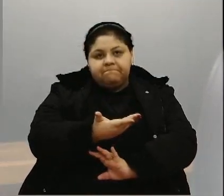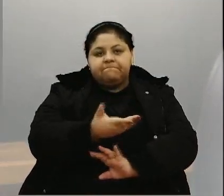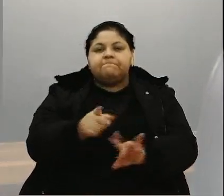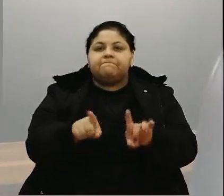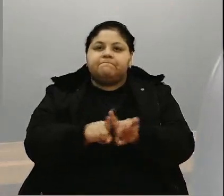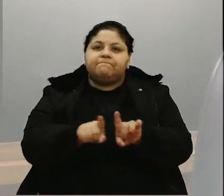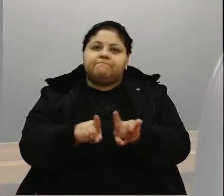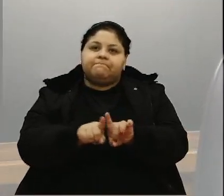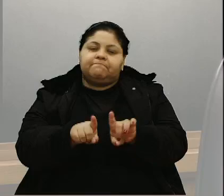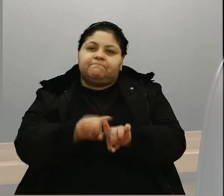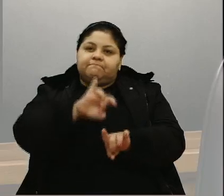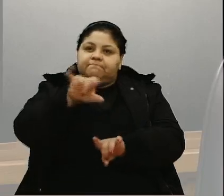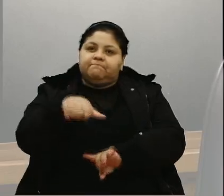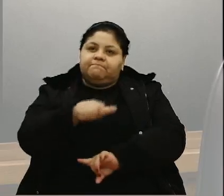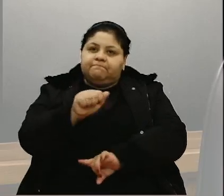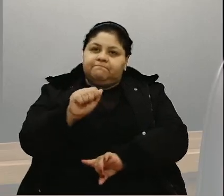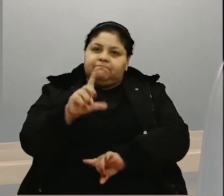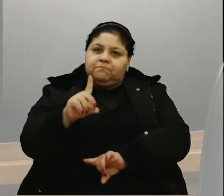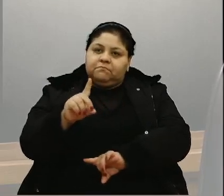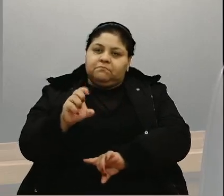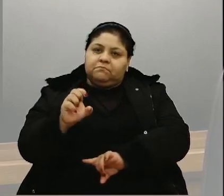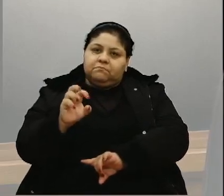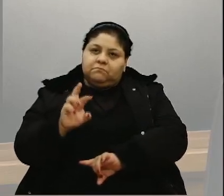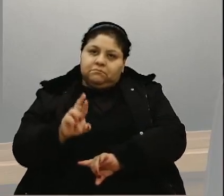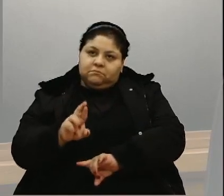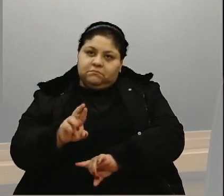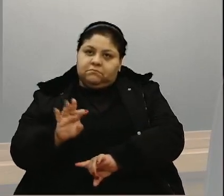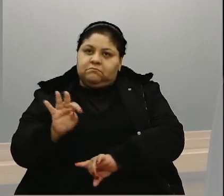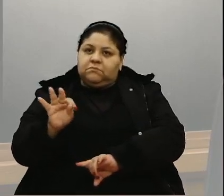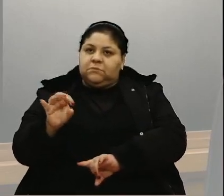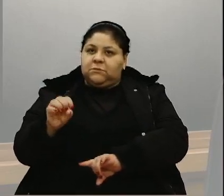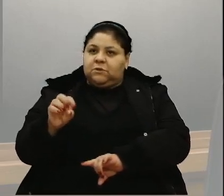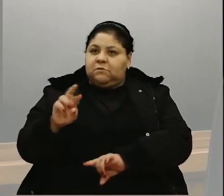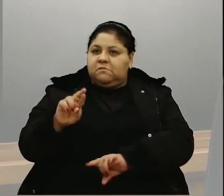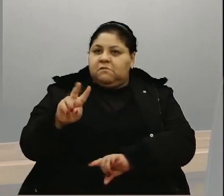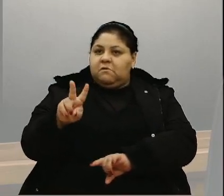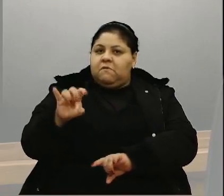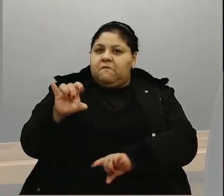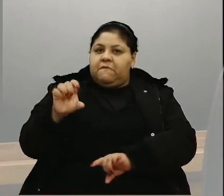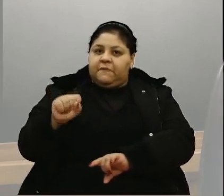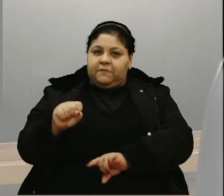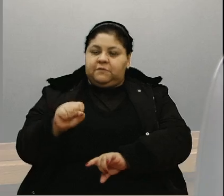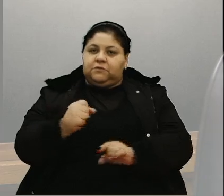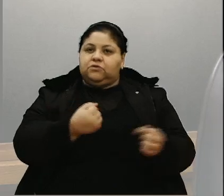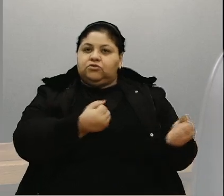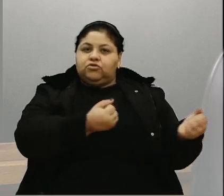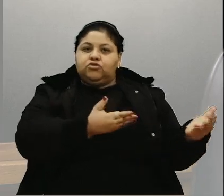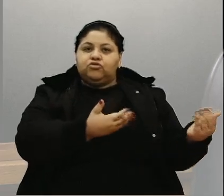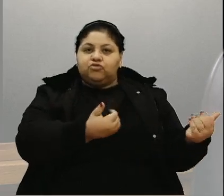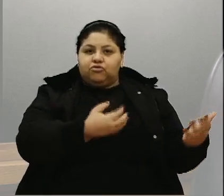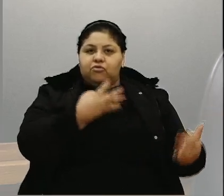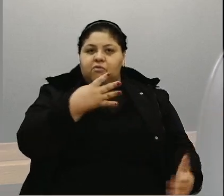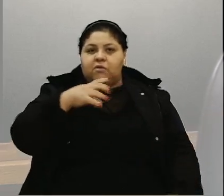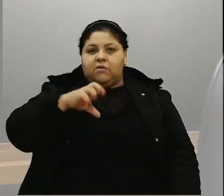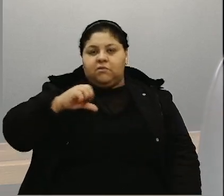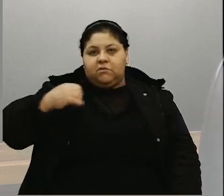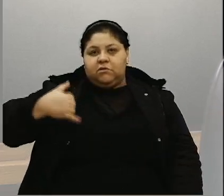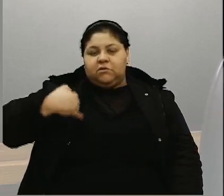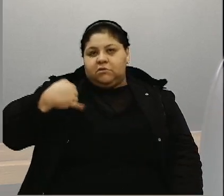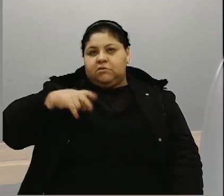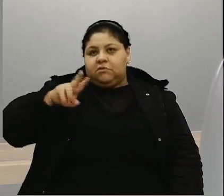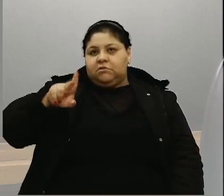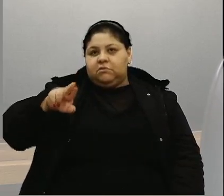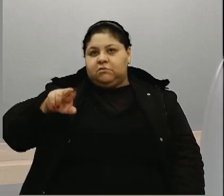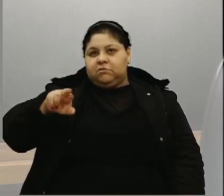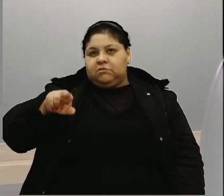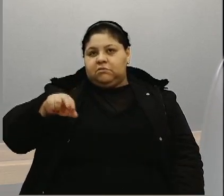também ao Jader Augusto Correa Torves, um jovem, né, 49 anos, irmão da